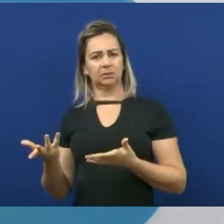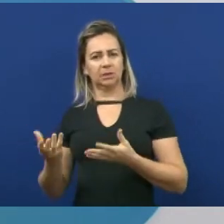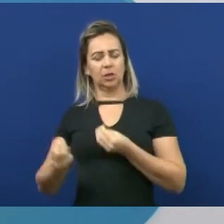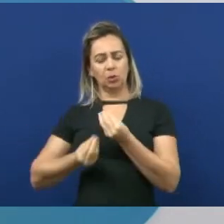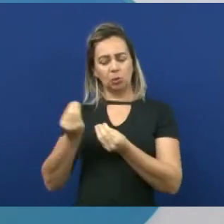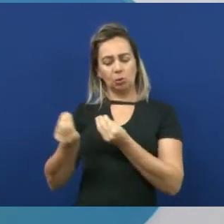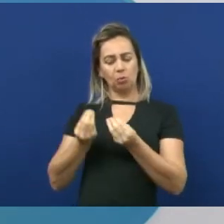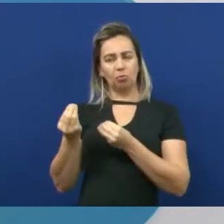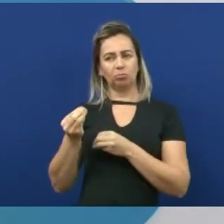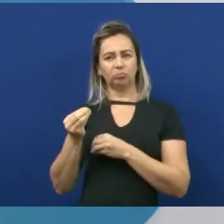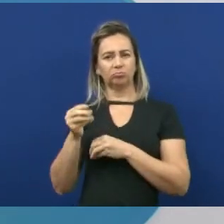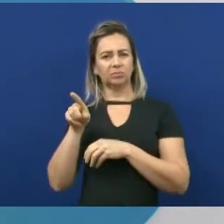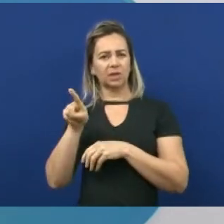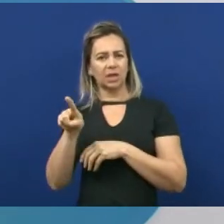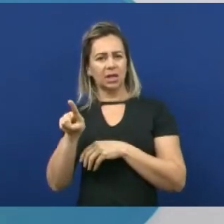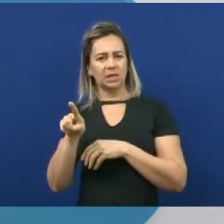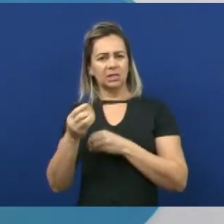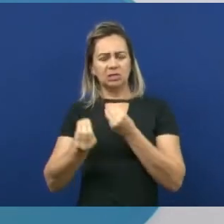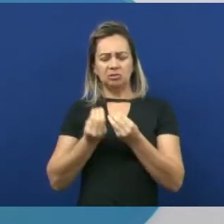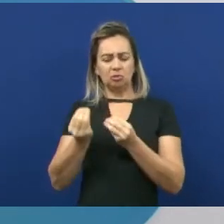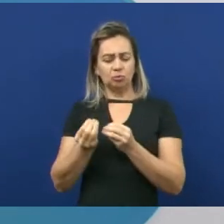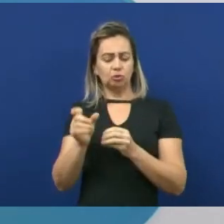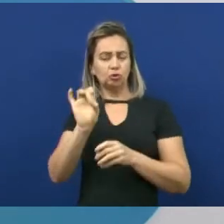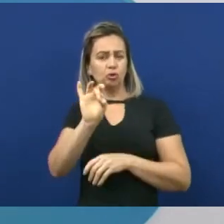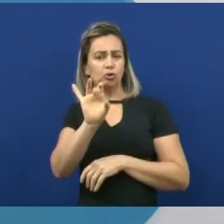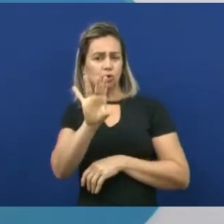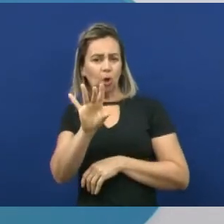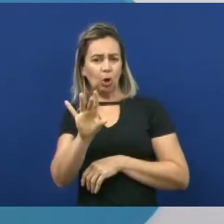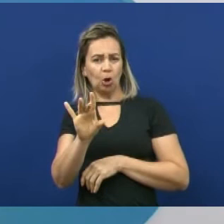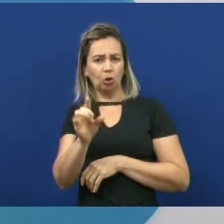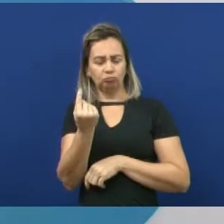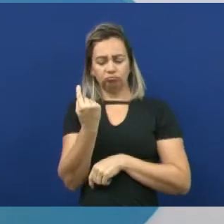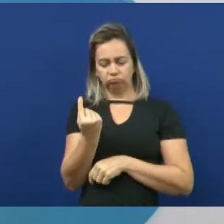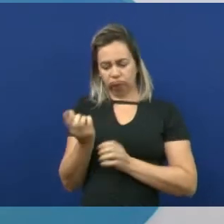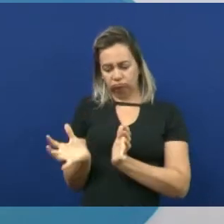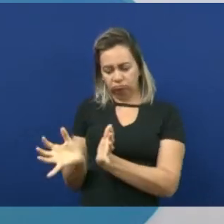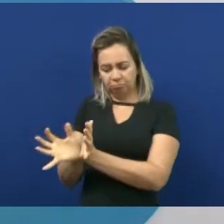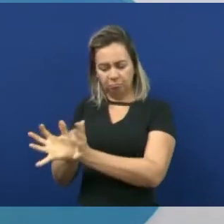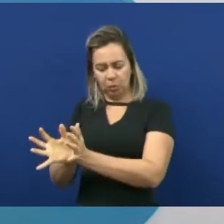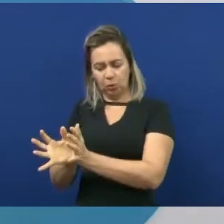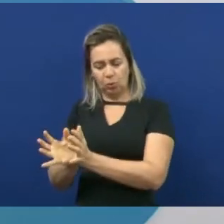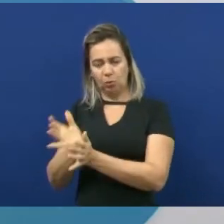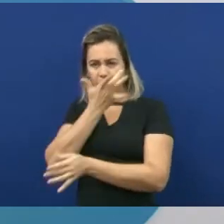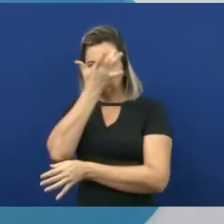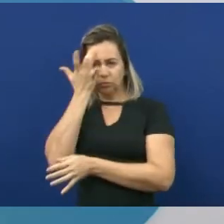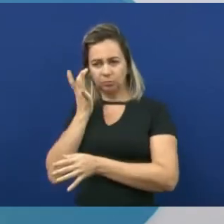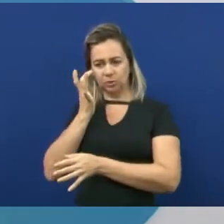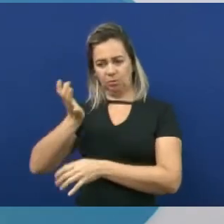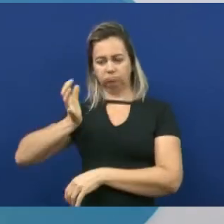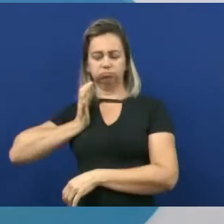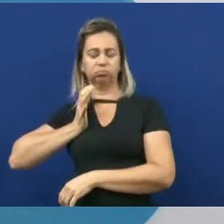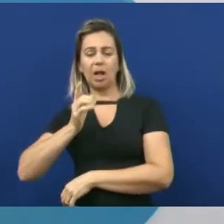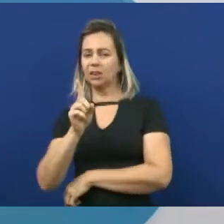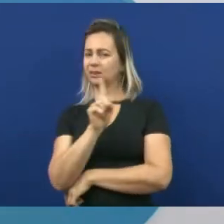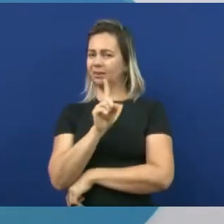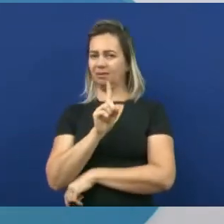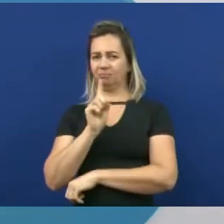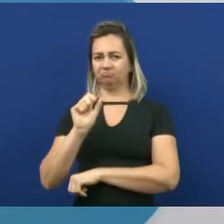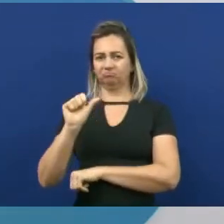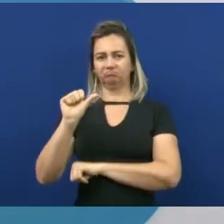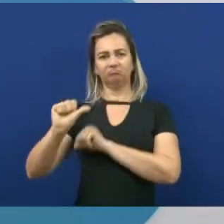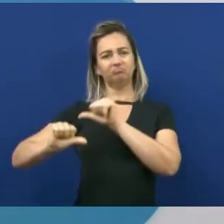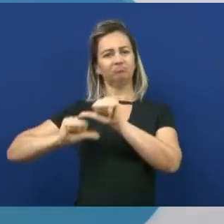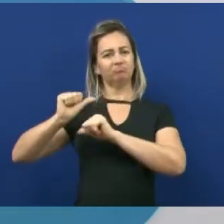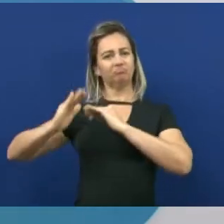restrita a uma elite, a um número de pessoas reduzido. Houve-se a democratização da cultura,